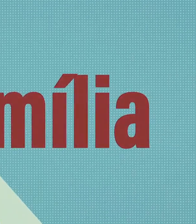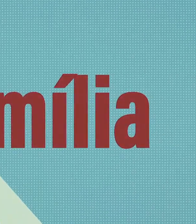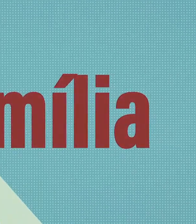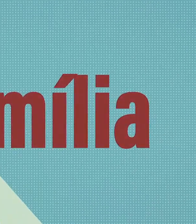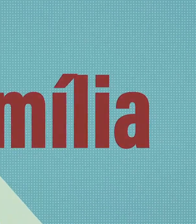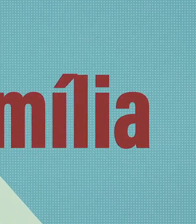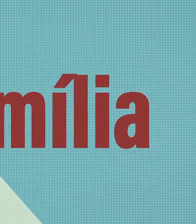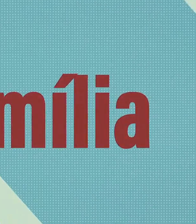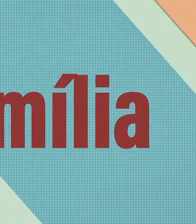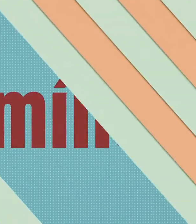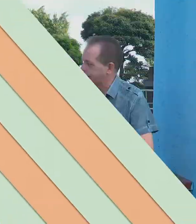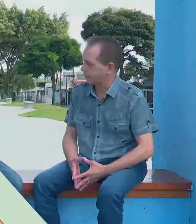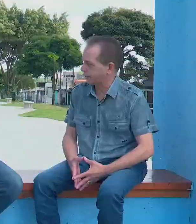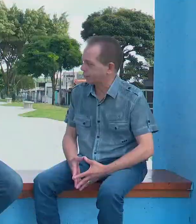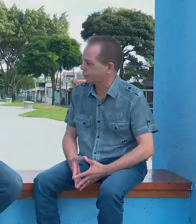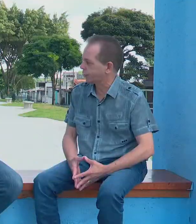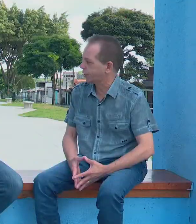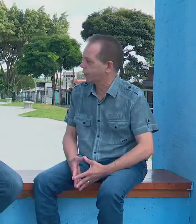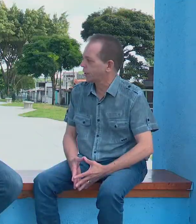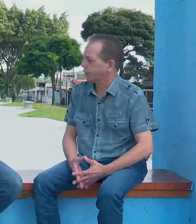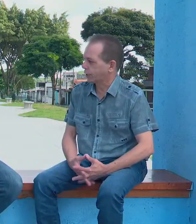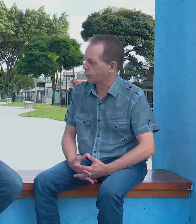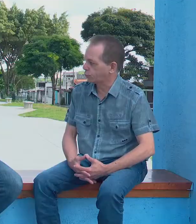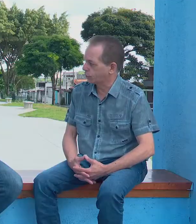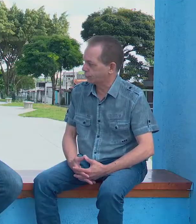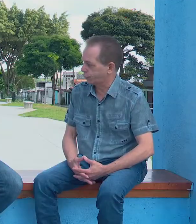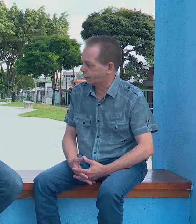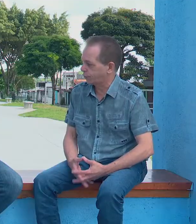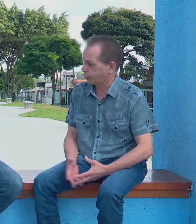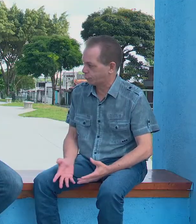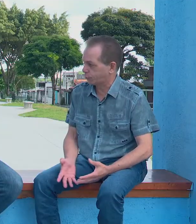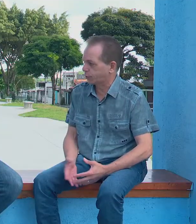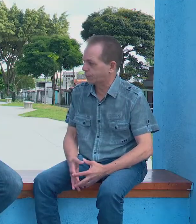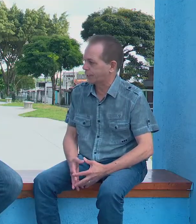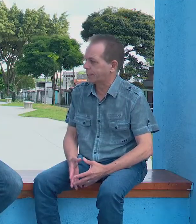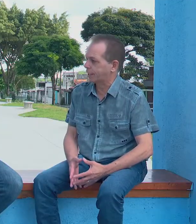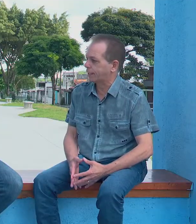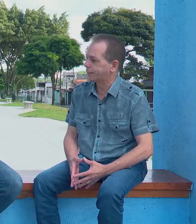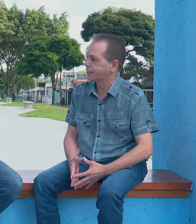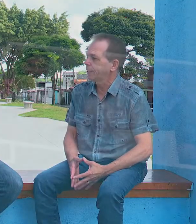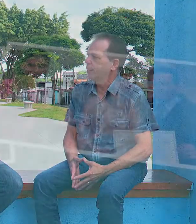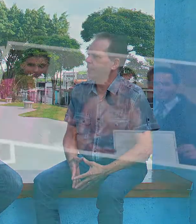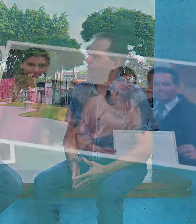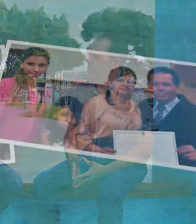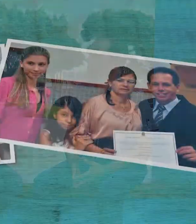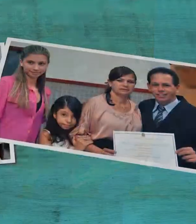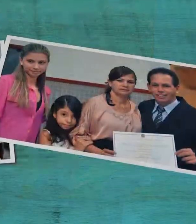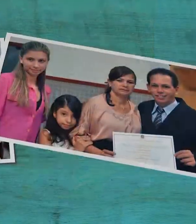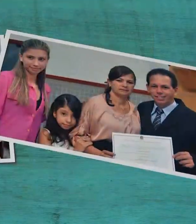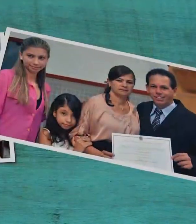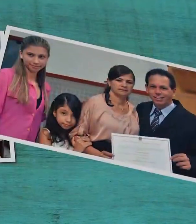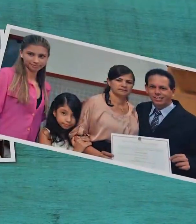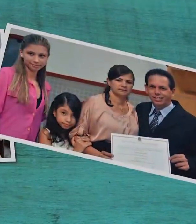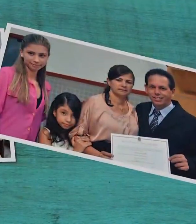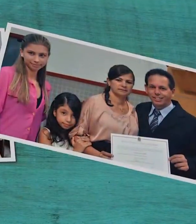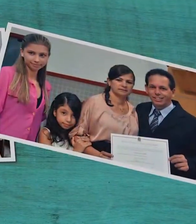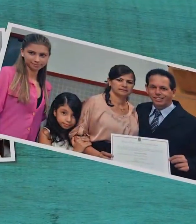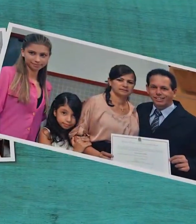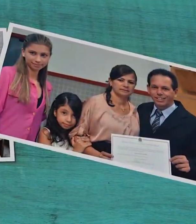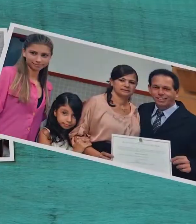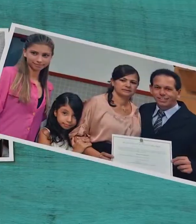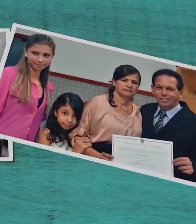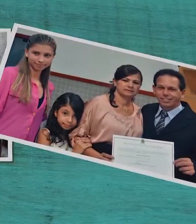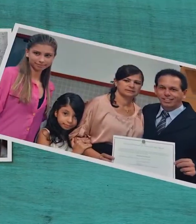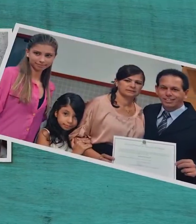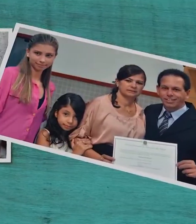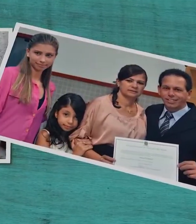Eu sou casado há 33 anos, tenho 2 filhas, minha esposa Marilene, tenho 2 filhas, a